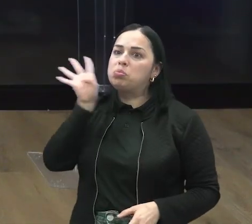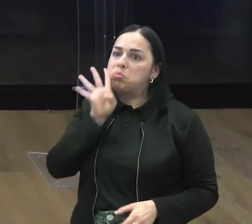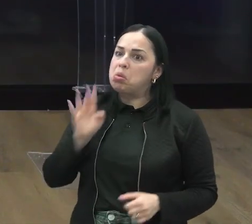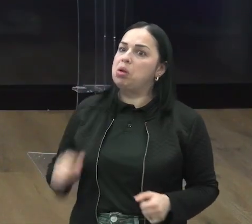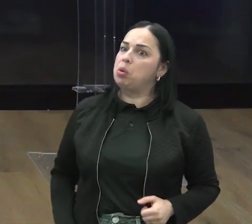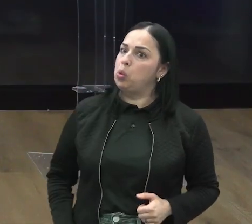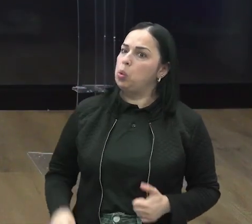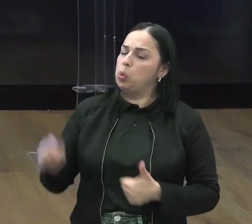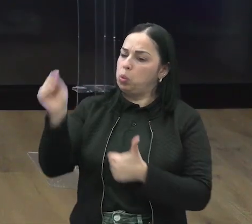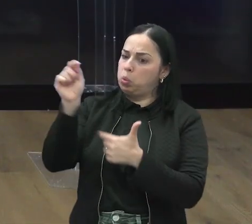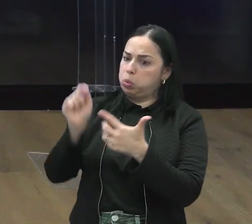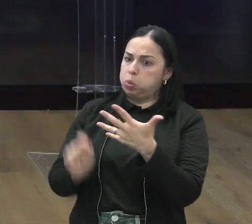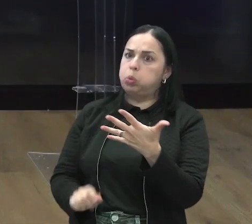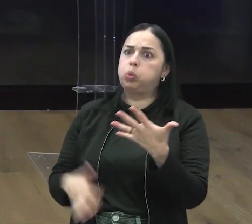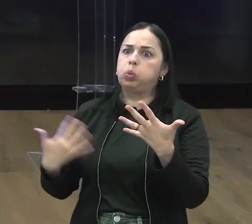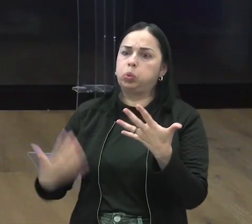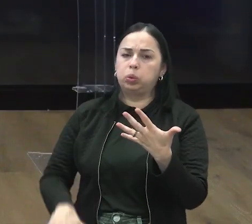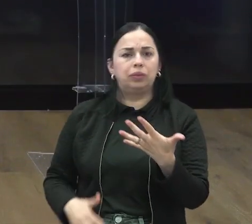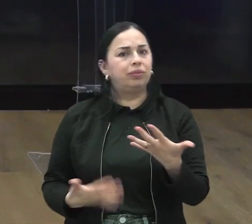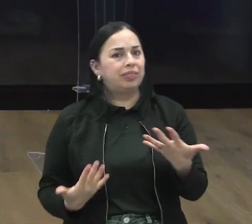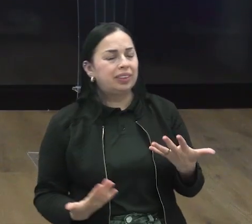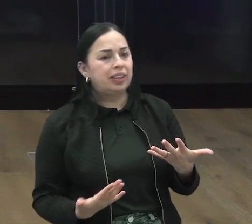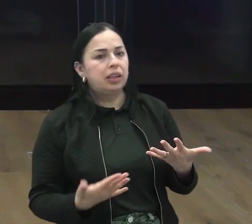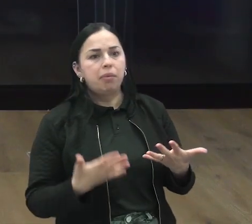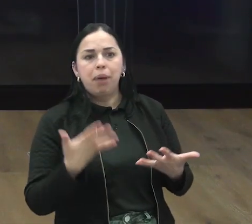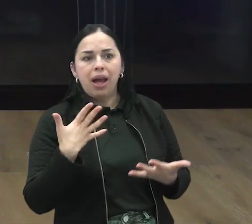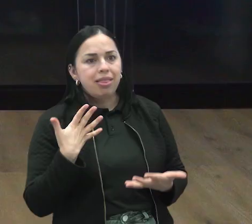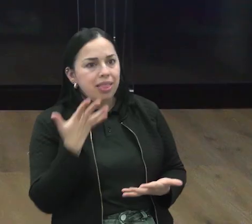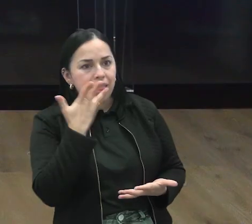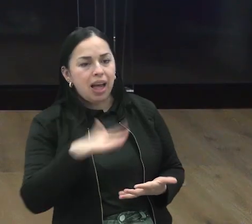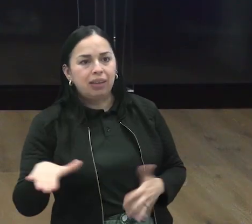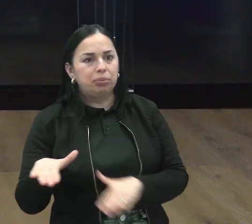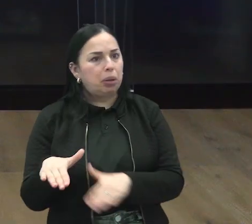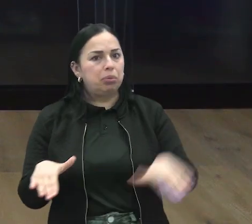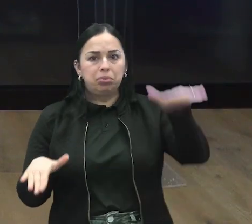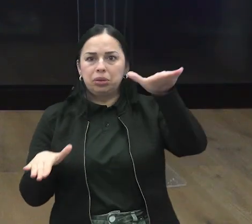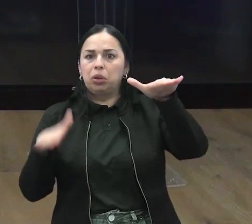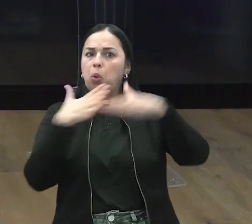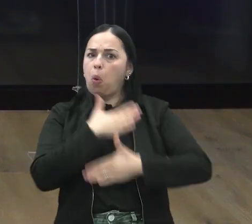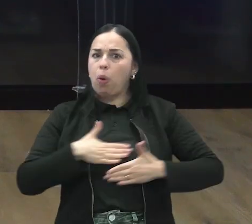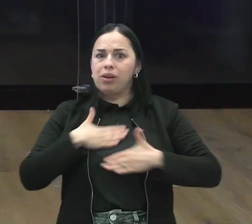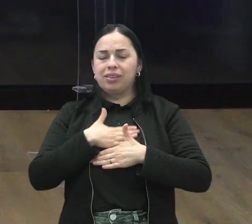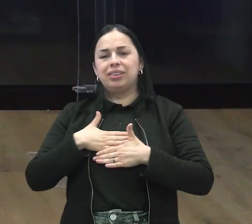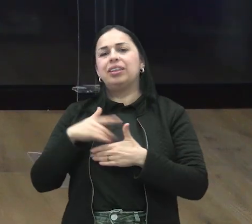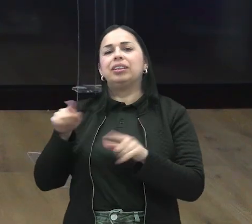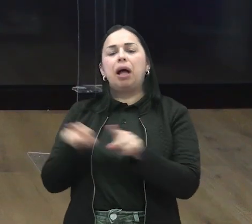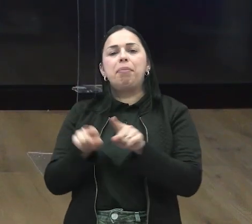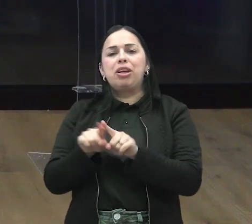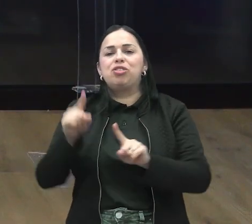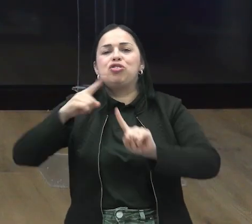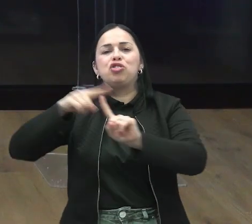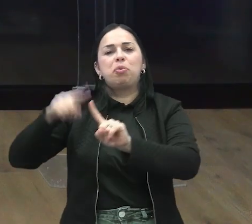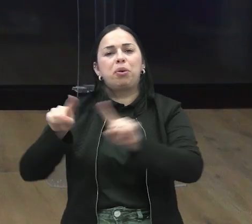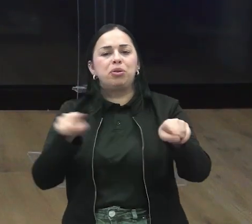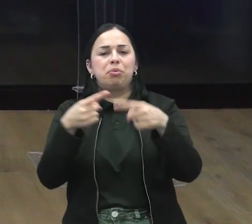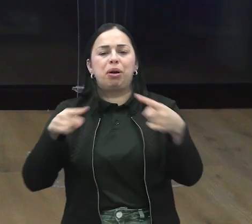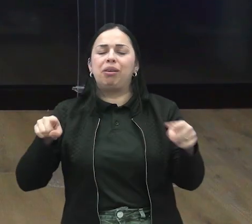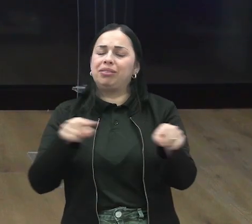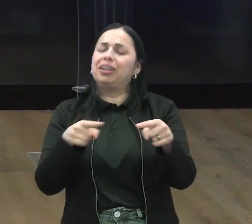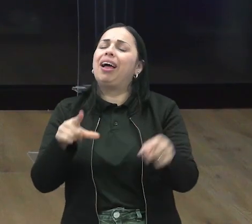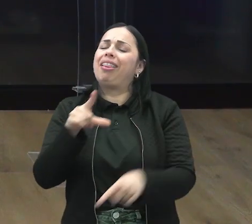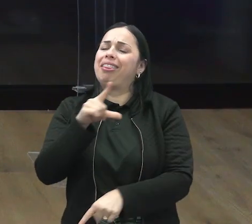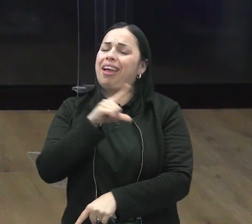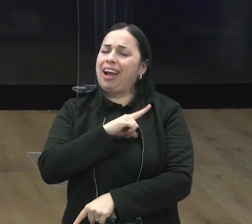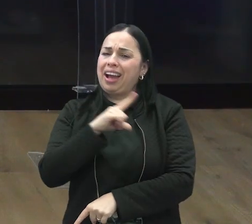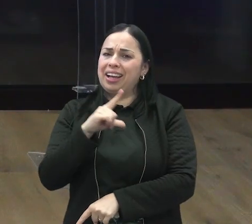legal e bem diversificada a agenda deste fim de semana, né? Para todas as idades e para todos os gostos. É isso aí, todos os estilos musicais aí contemplados na